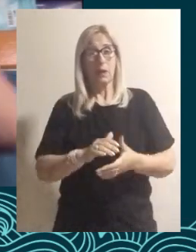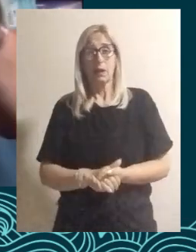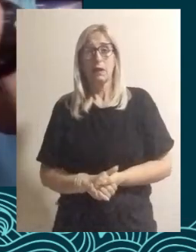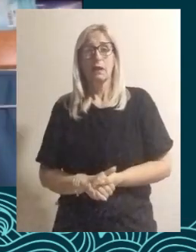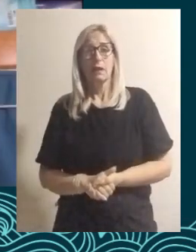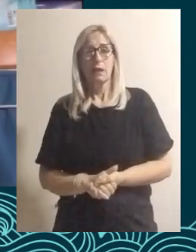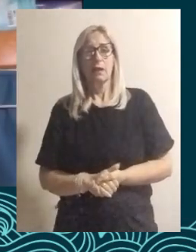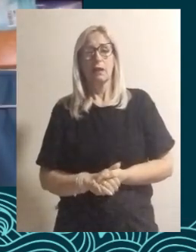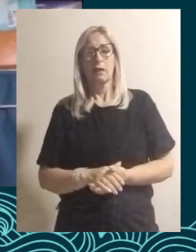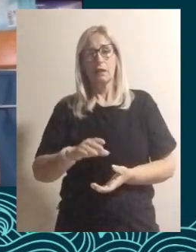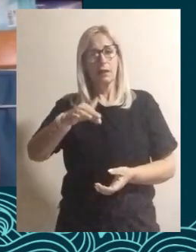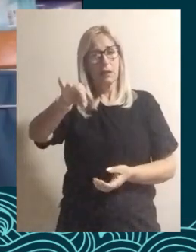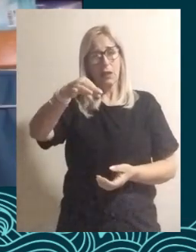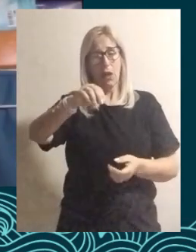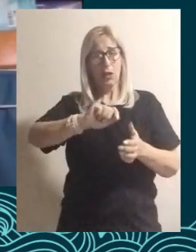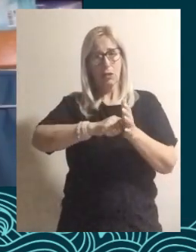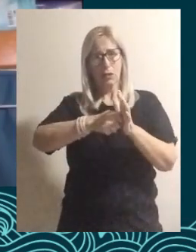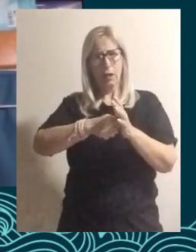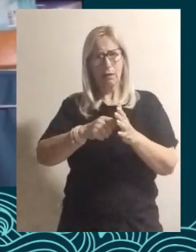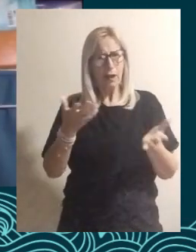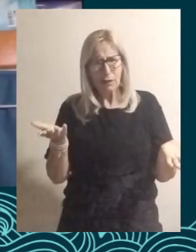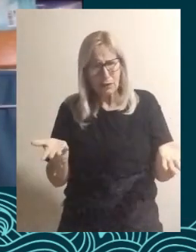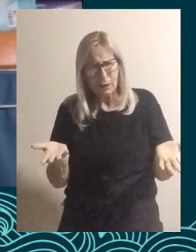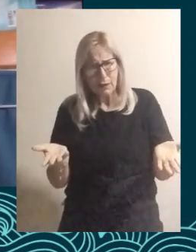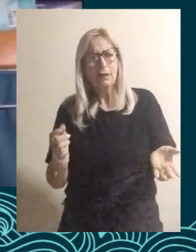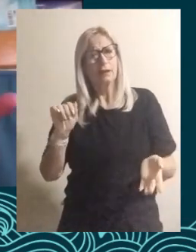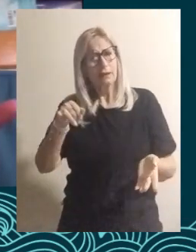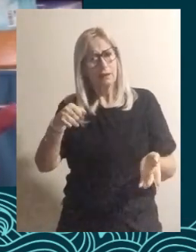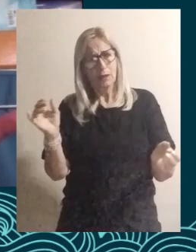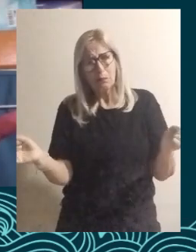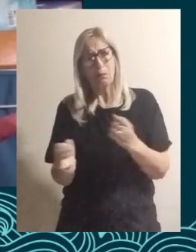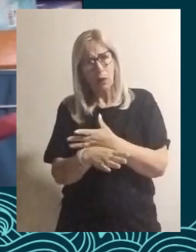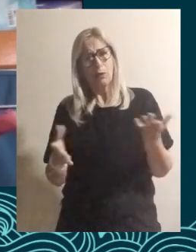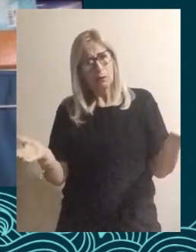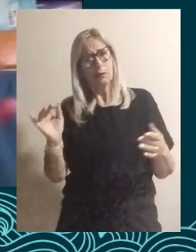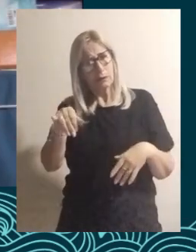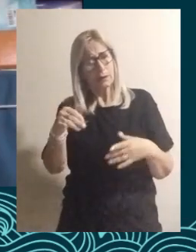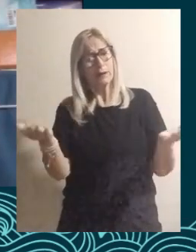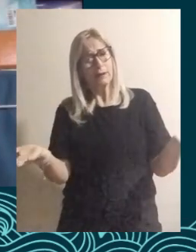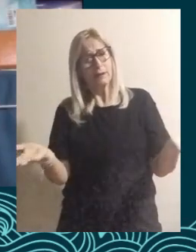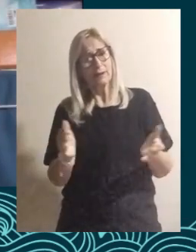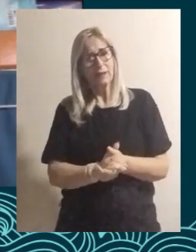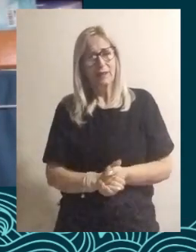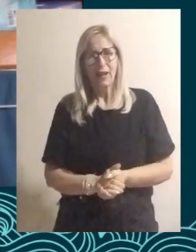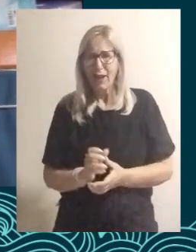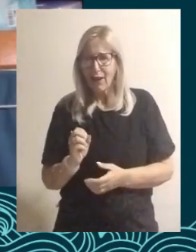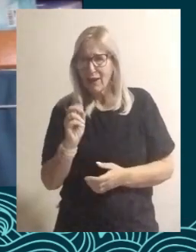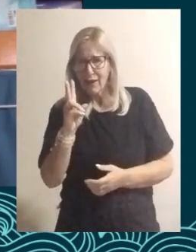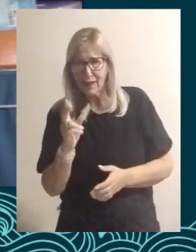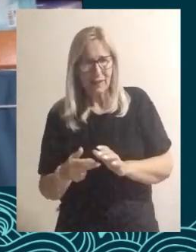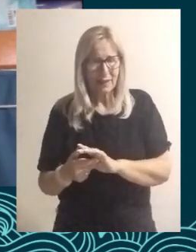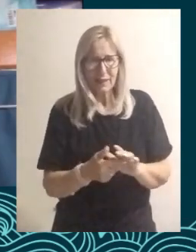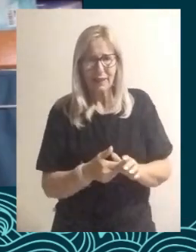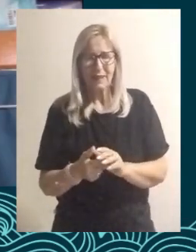e aí eu estendi também, aí a gente fez assim, ele me deu a chave, e eu falei, é isso? Ele falou, pronto. Sim. E aí depois